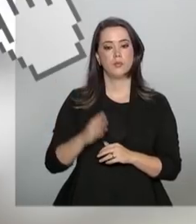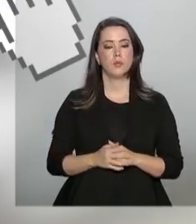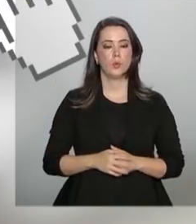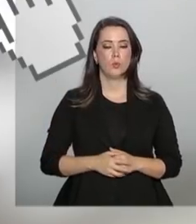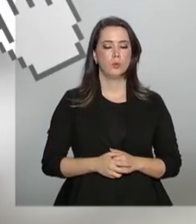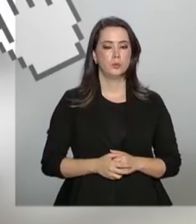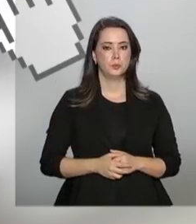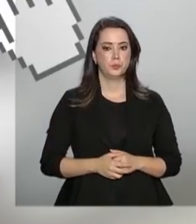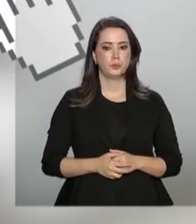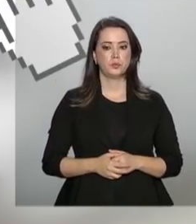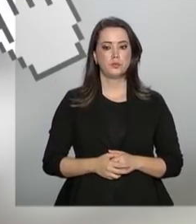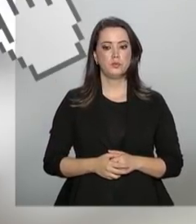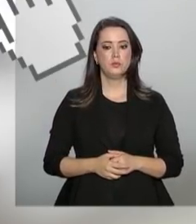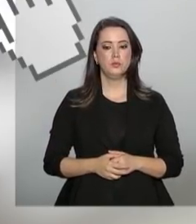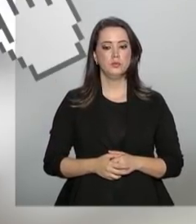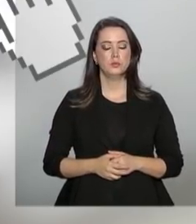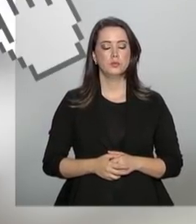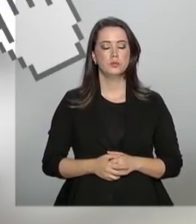wwwalistamento.eb.mil.br